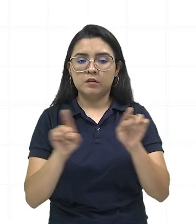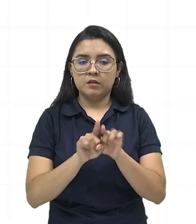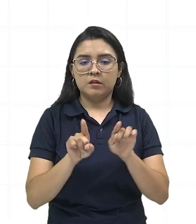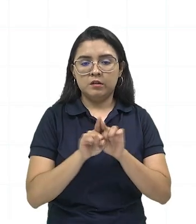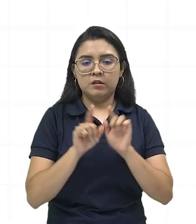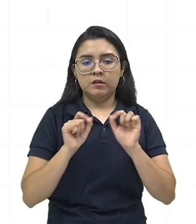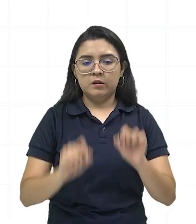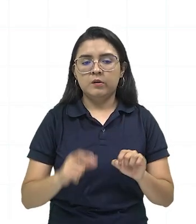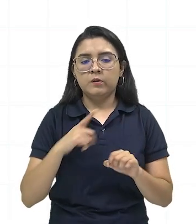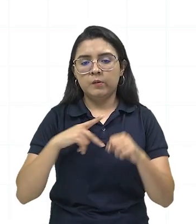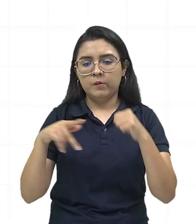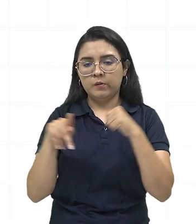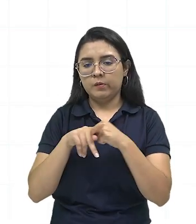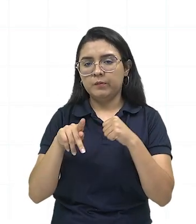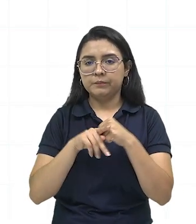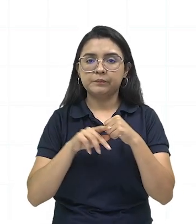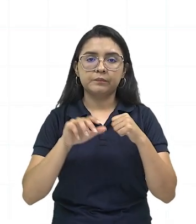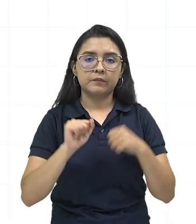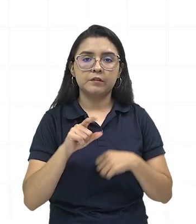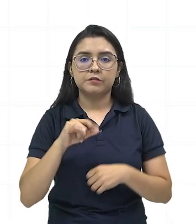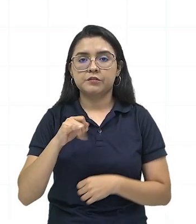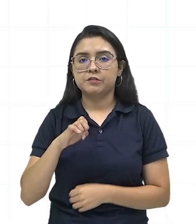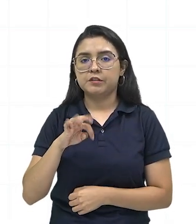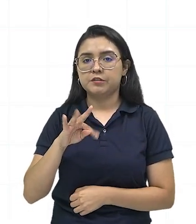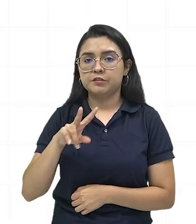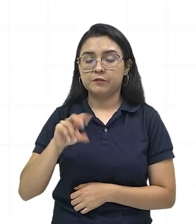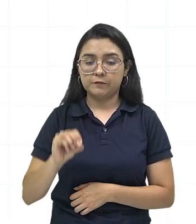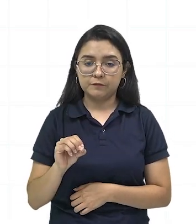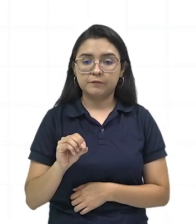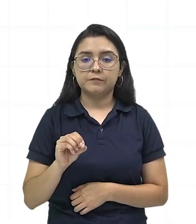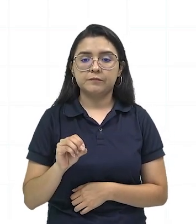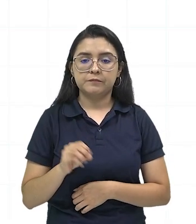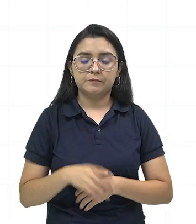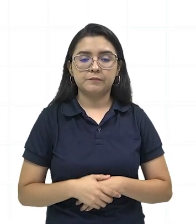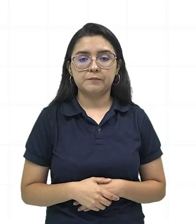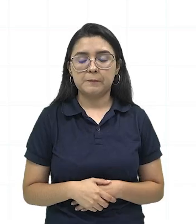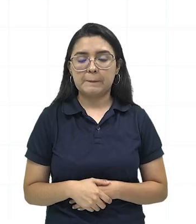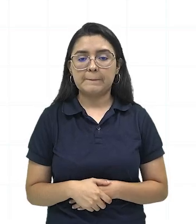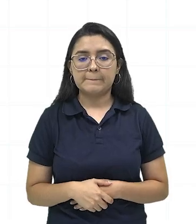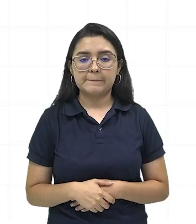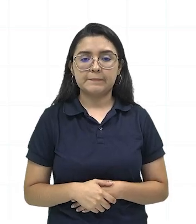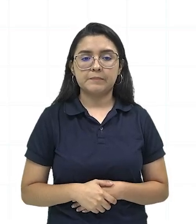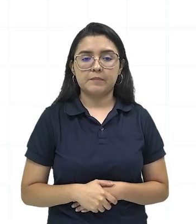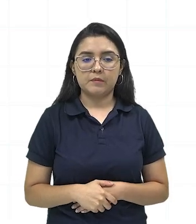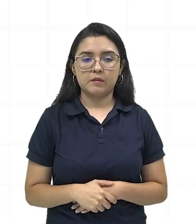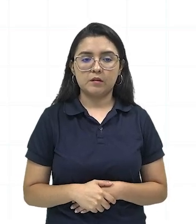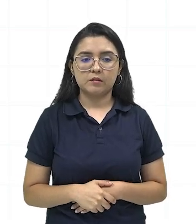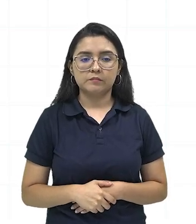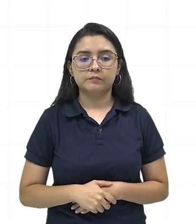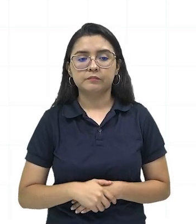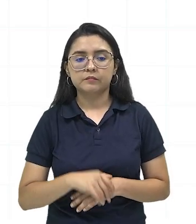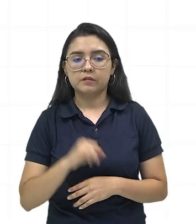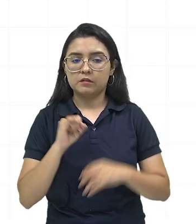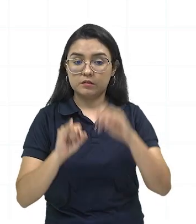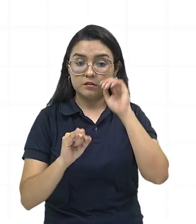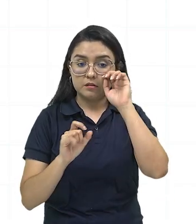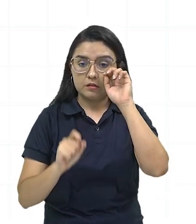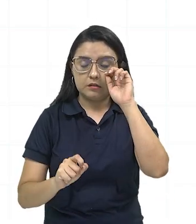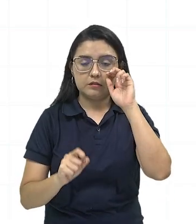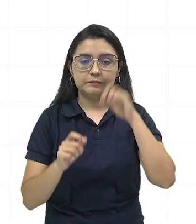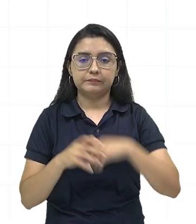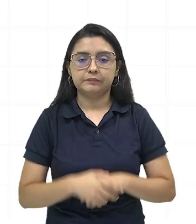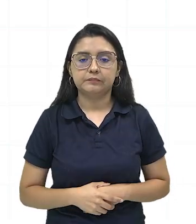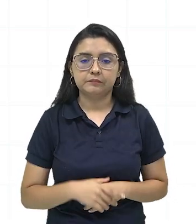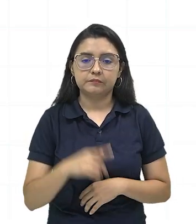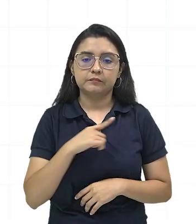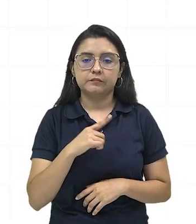adjetivo, porque ele vai dar uma qualidade, uma característica, vai delimitar aquele nosso substantivo. Quando ele exerce, ele vai ali